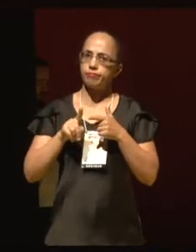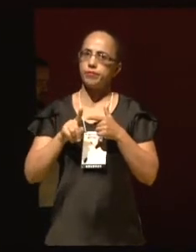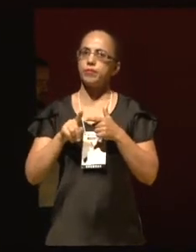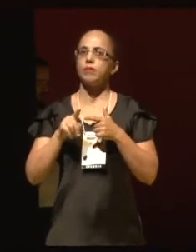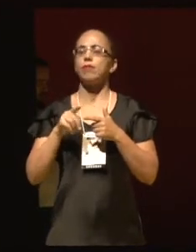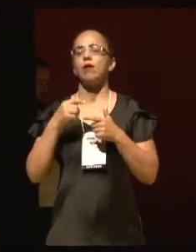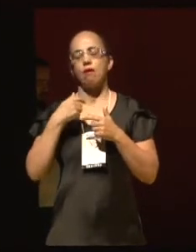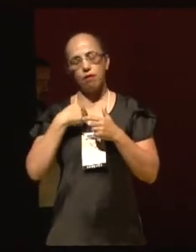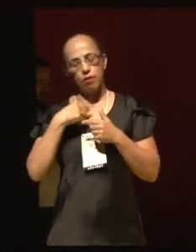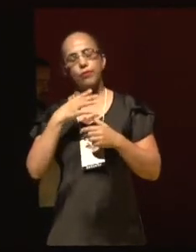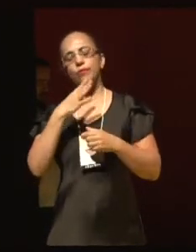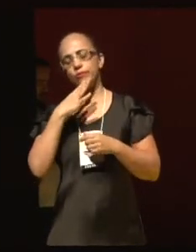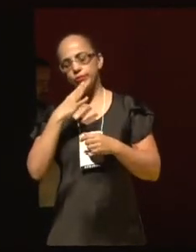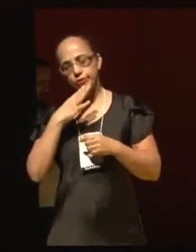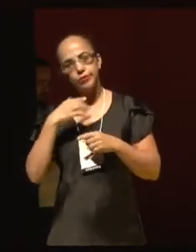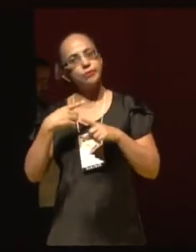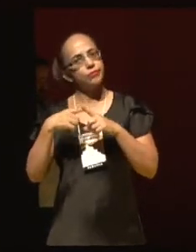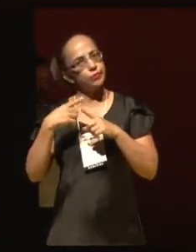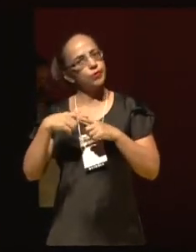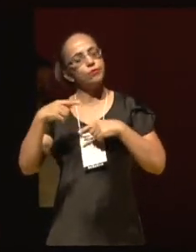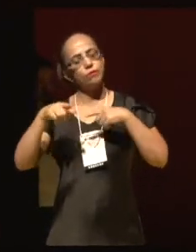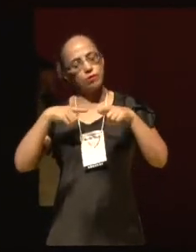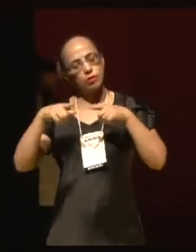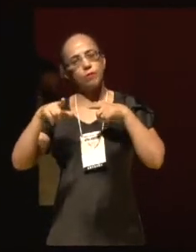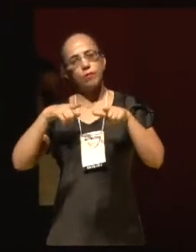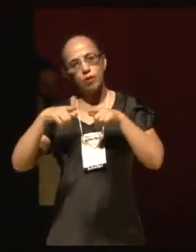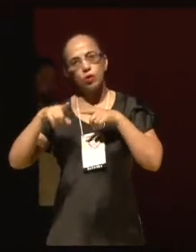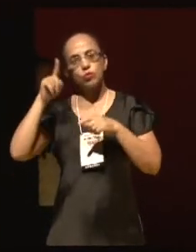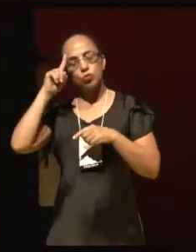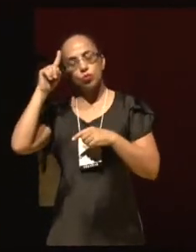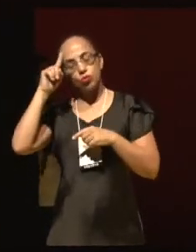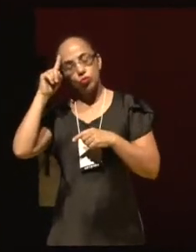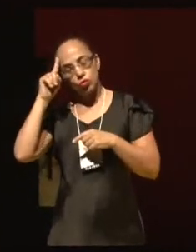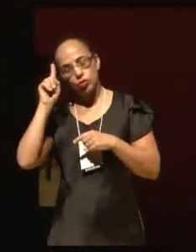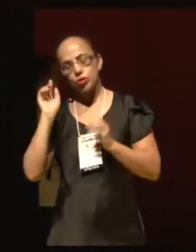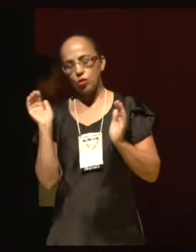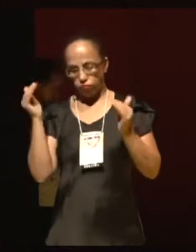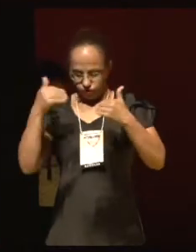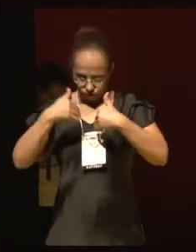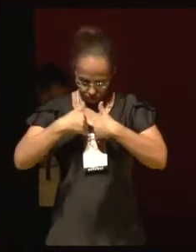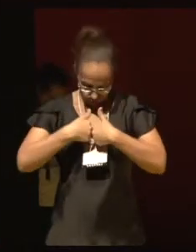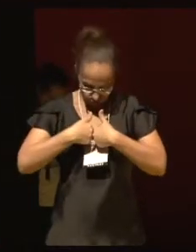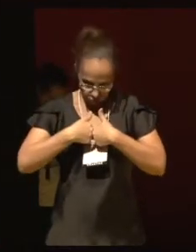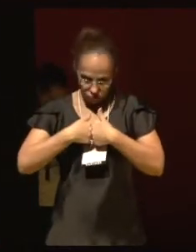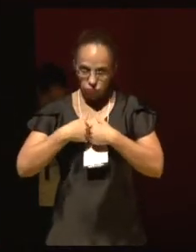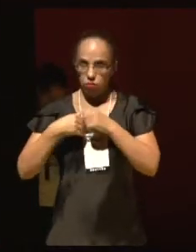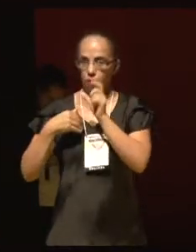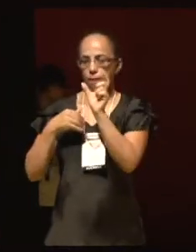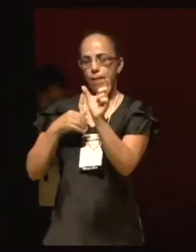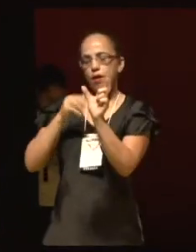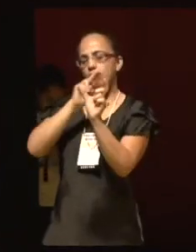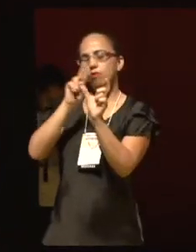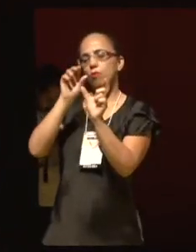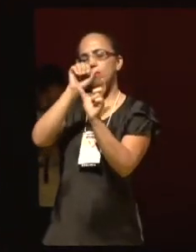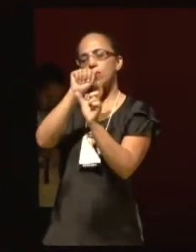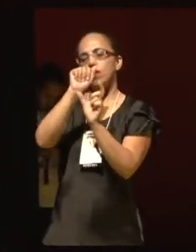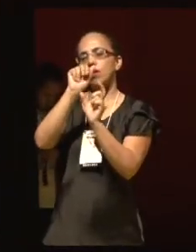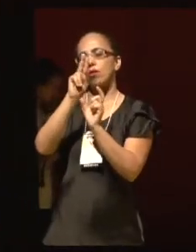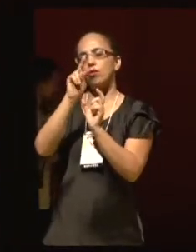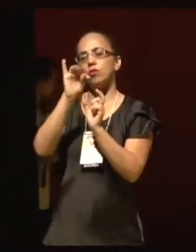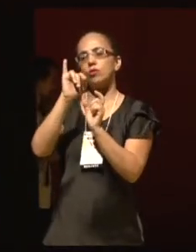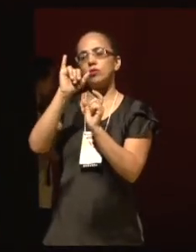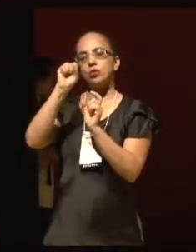e trabalho diariamente sobre o autismo. E colocam a palavra autismo para denotar a todas